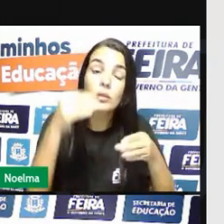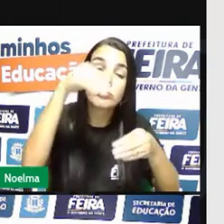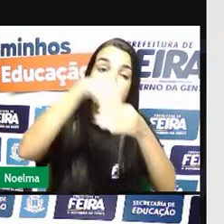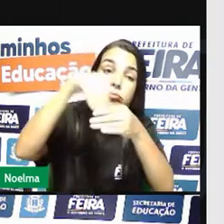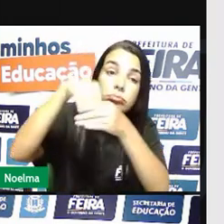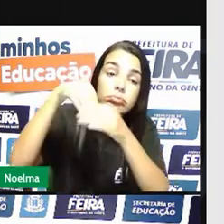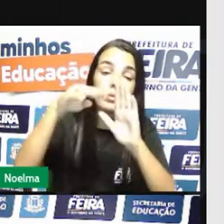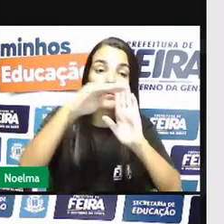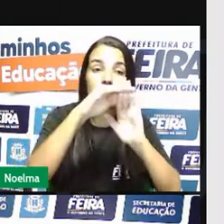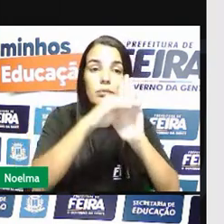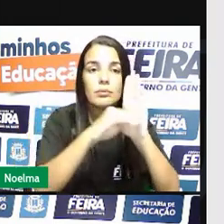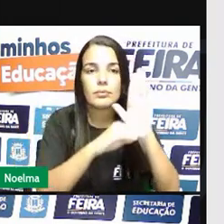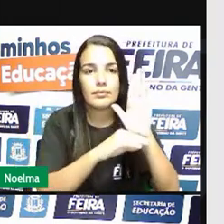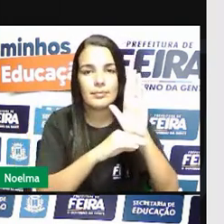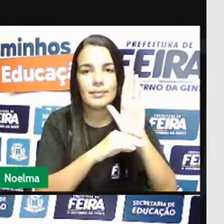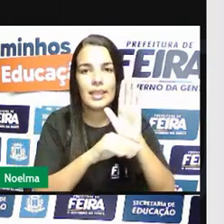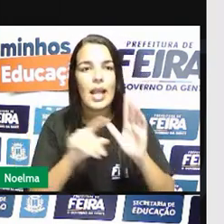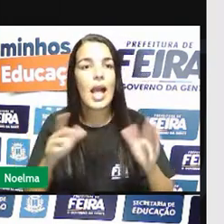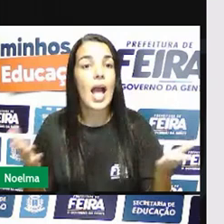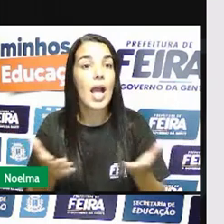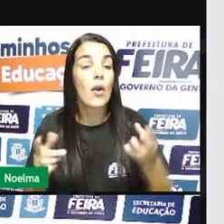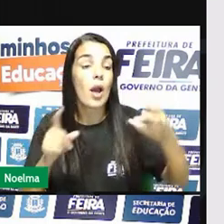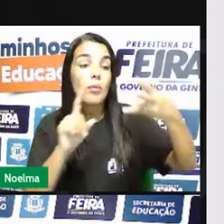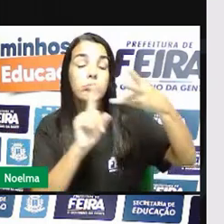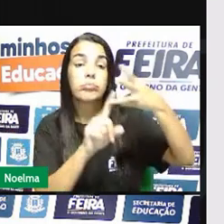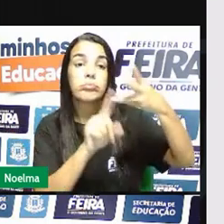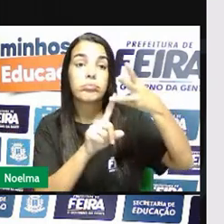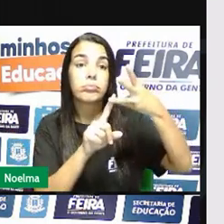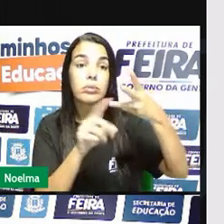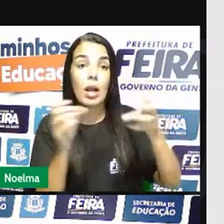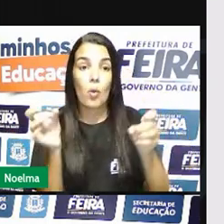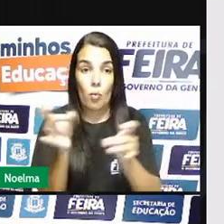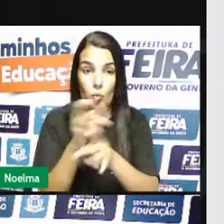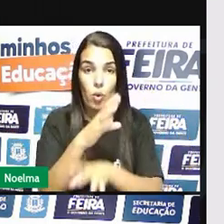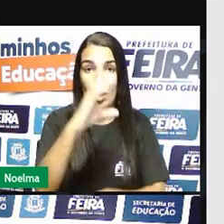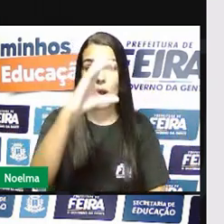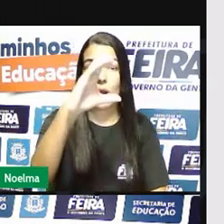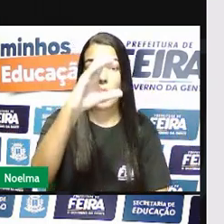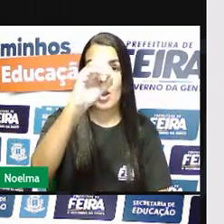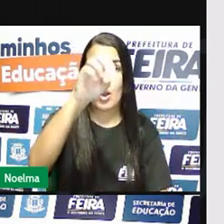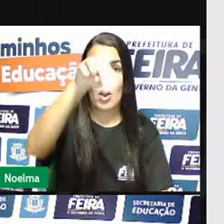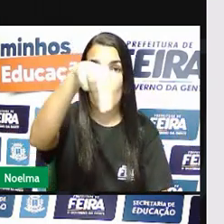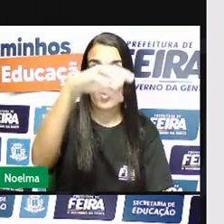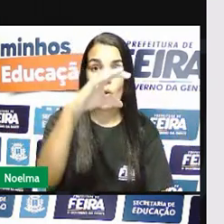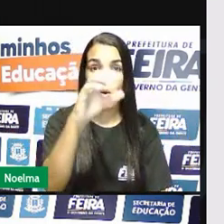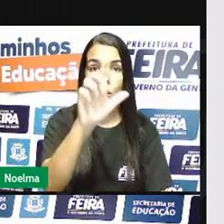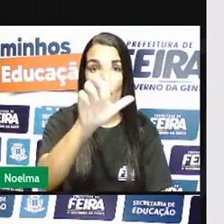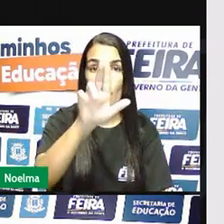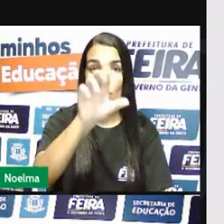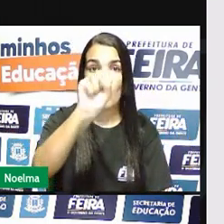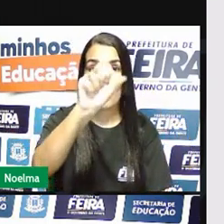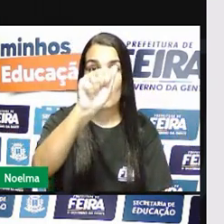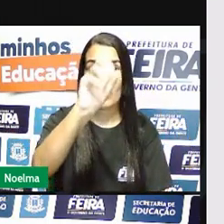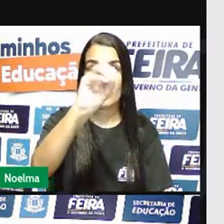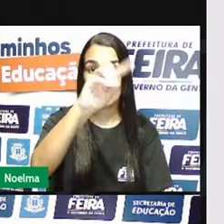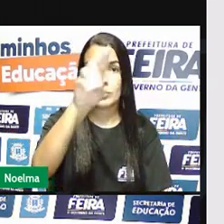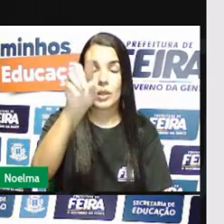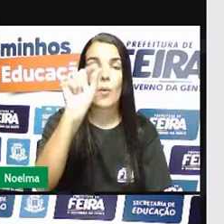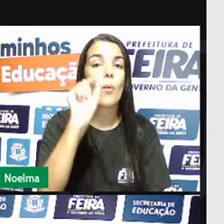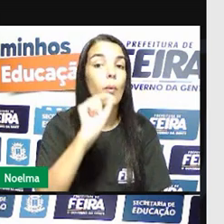conclusão, é a solução para o problema, que será aí o último parágrafo. Introdução, primeiro